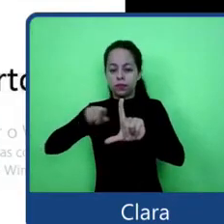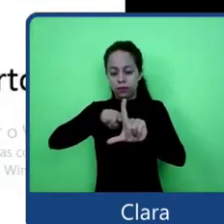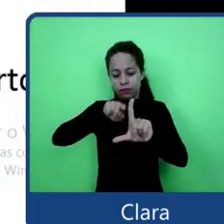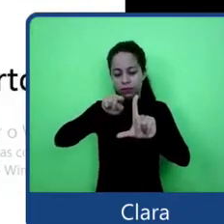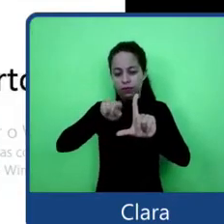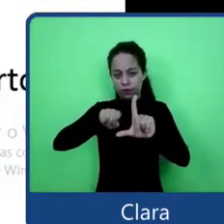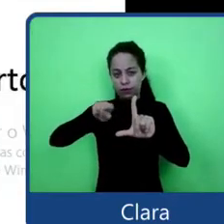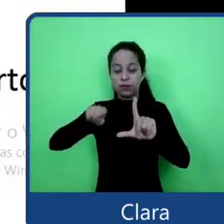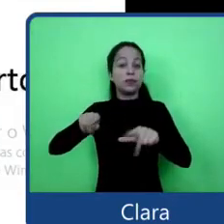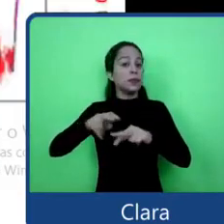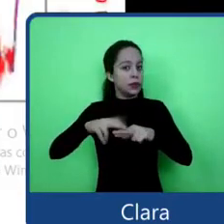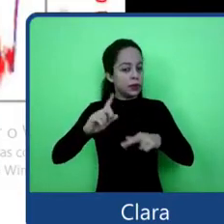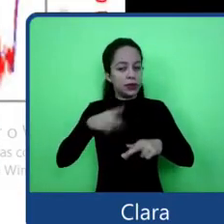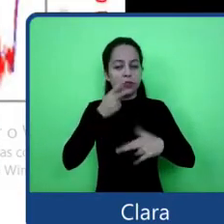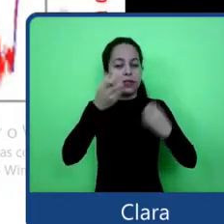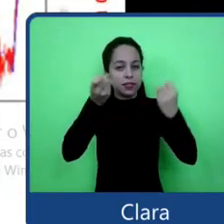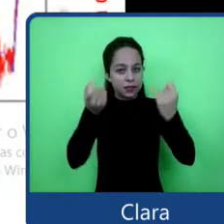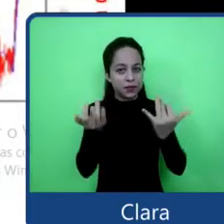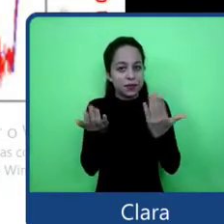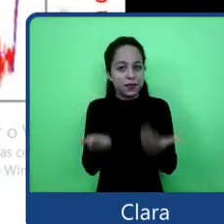climática.